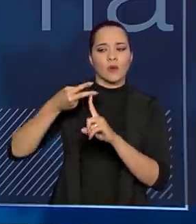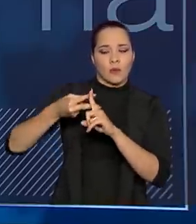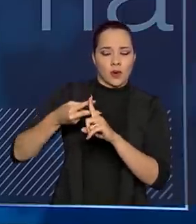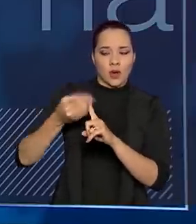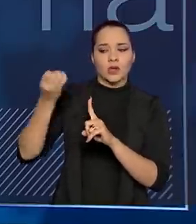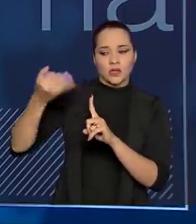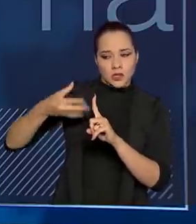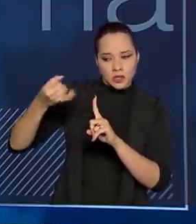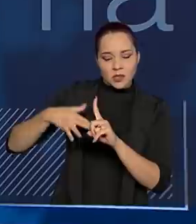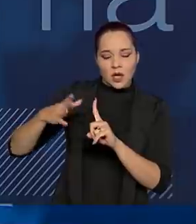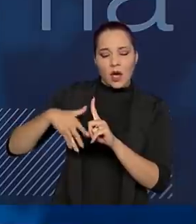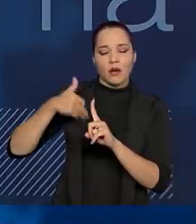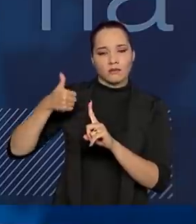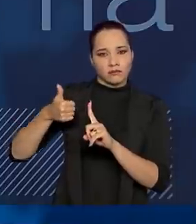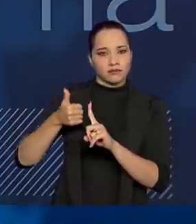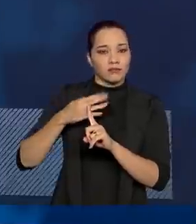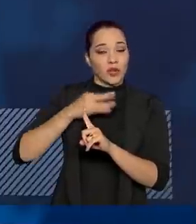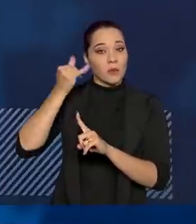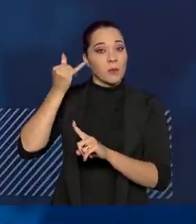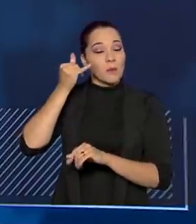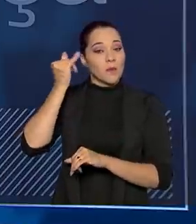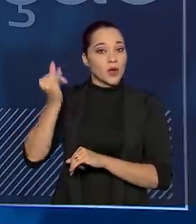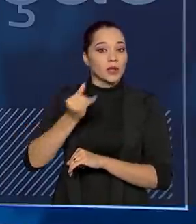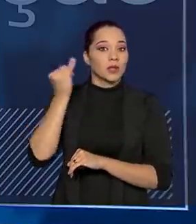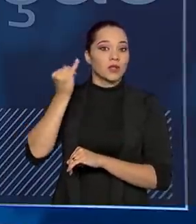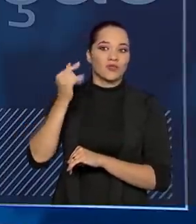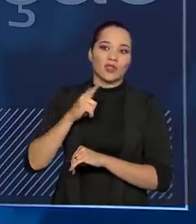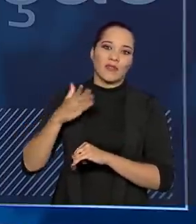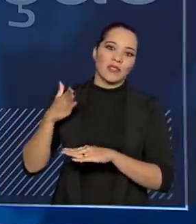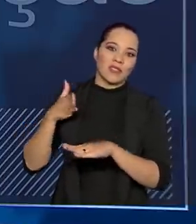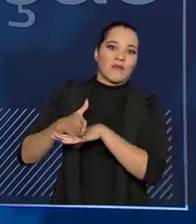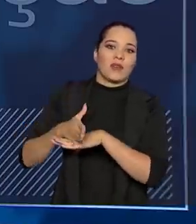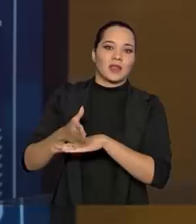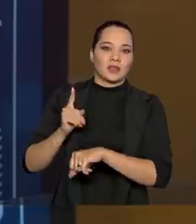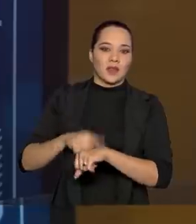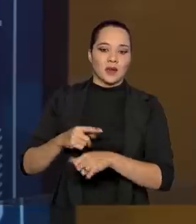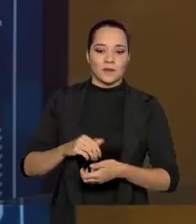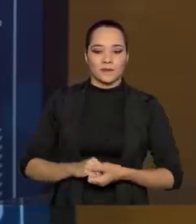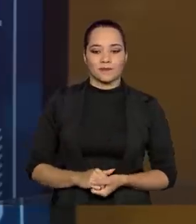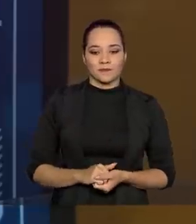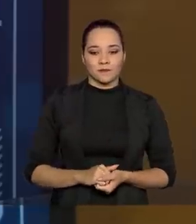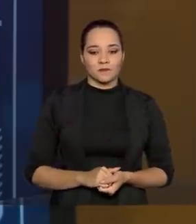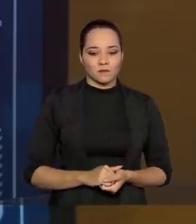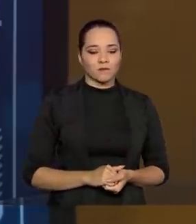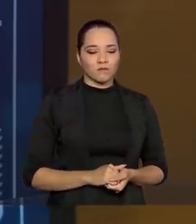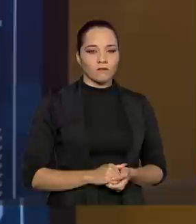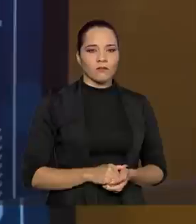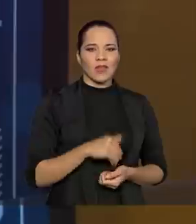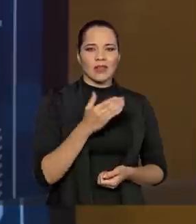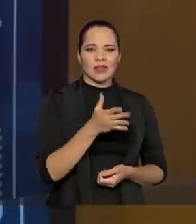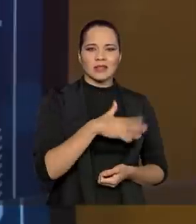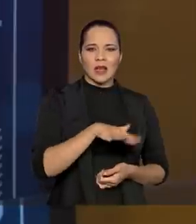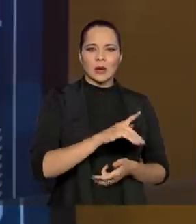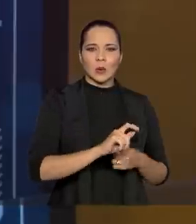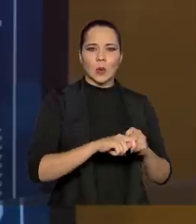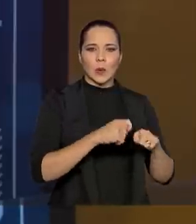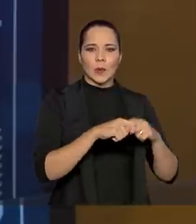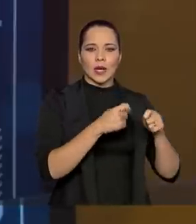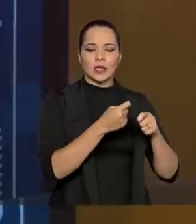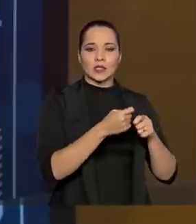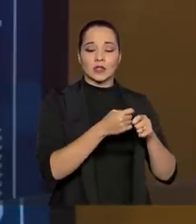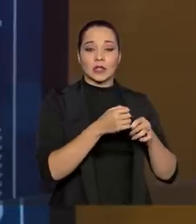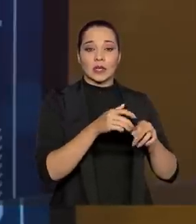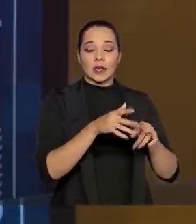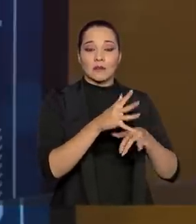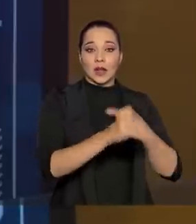e foi muito importante não ter feito uma interferência desnecessária no mercado. E essa tendência do comércio